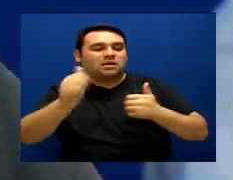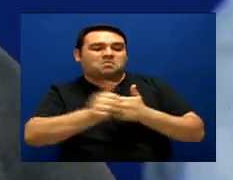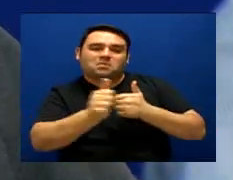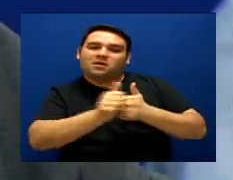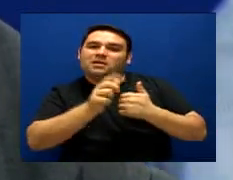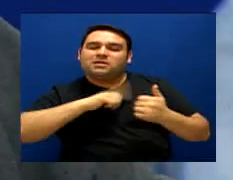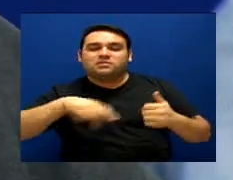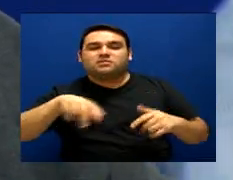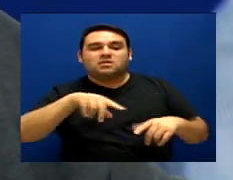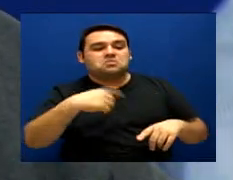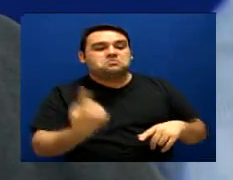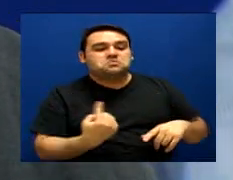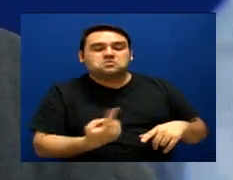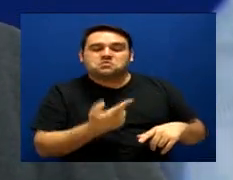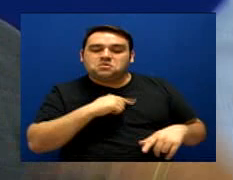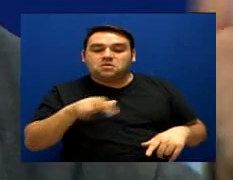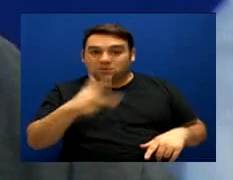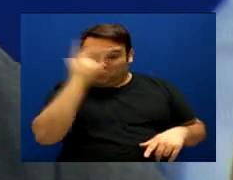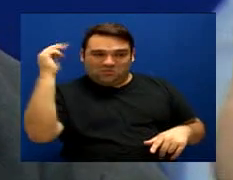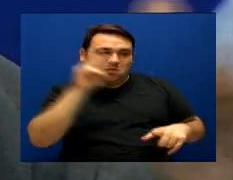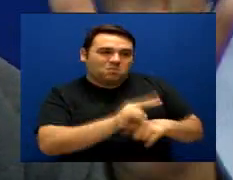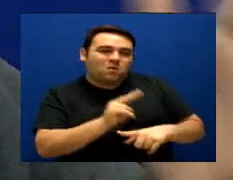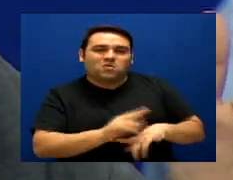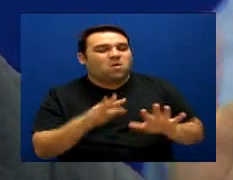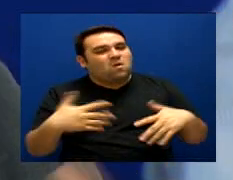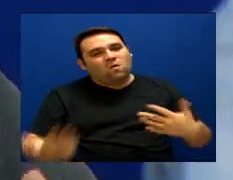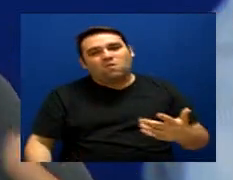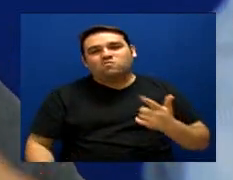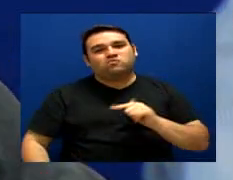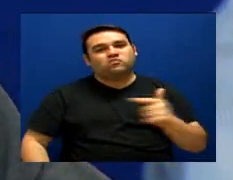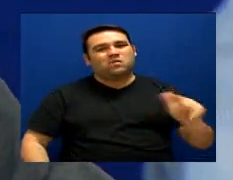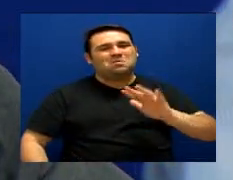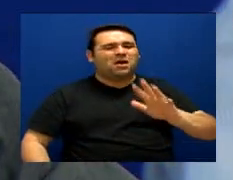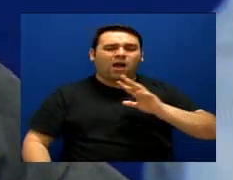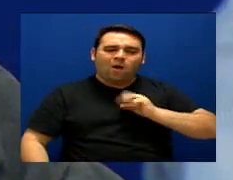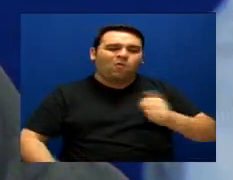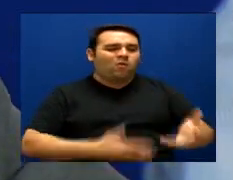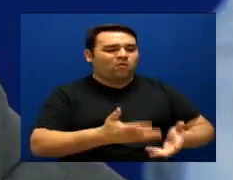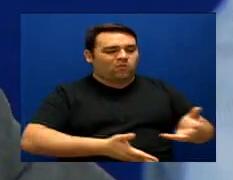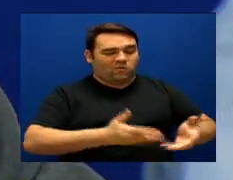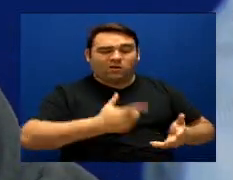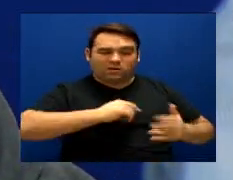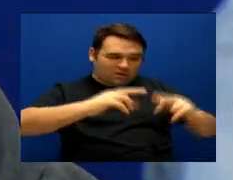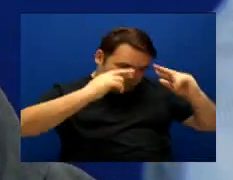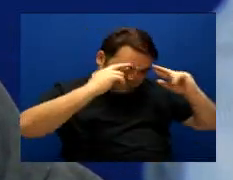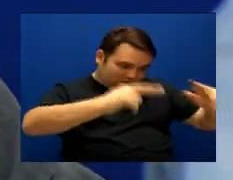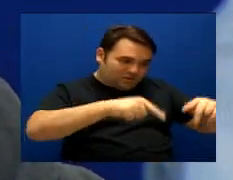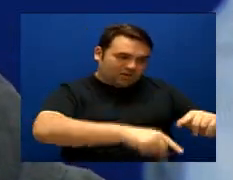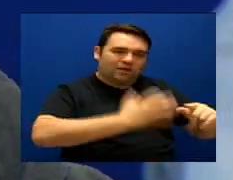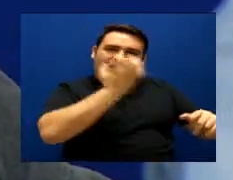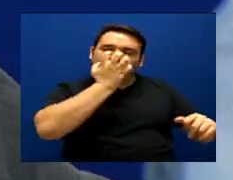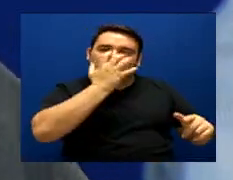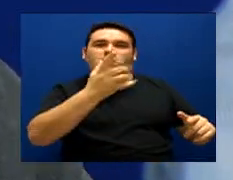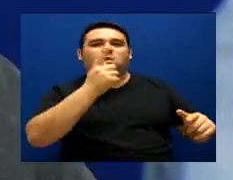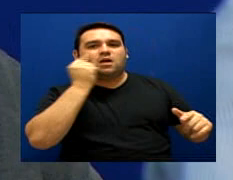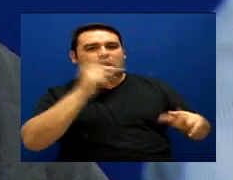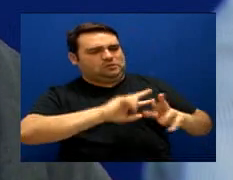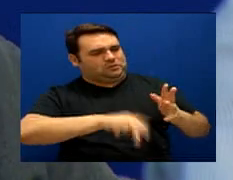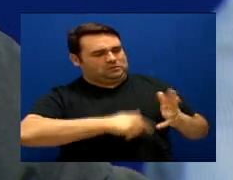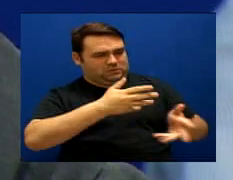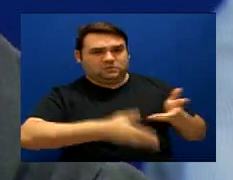casa. Aquele que é protetor, ou mesmo que não é protetor, mas que ama o animal e respeita como ele deve ser